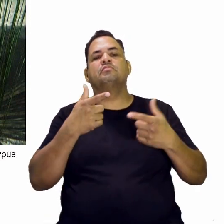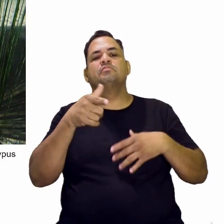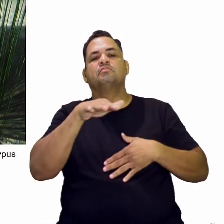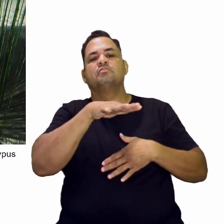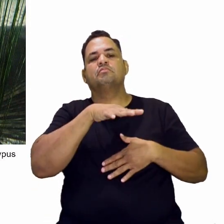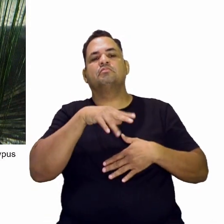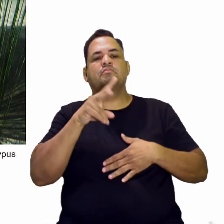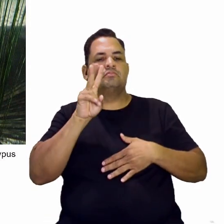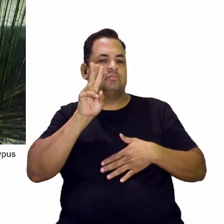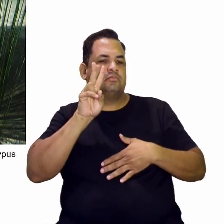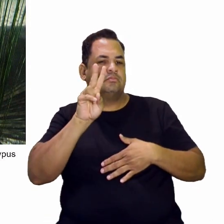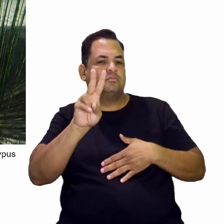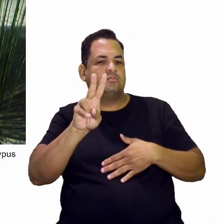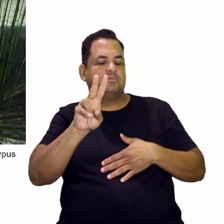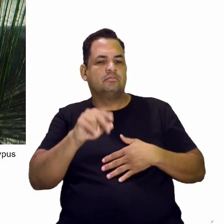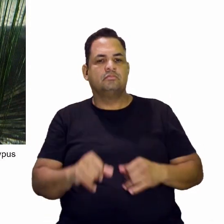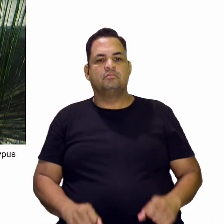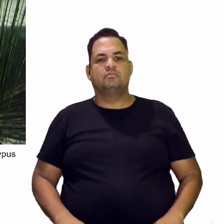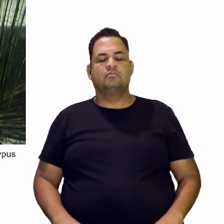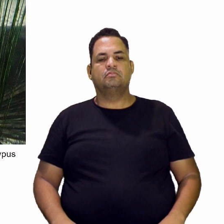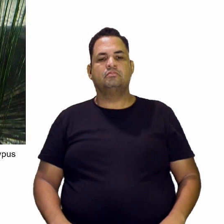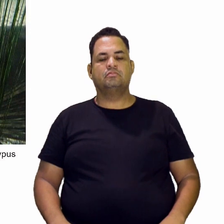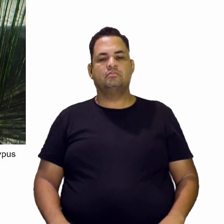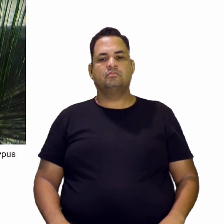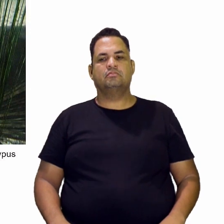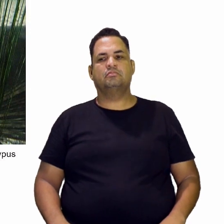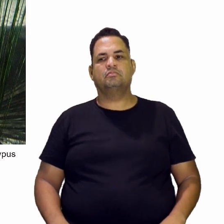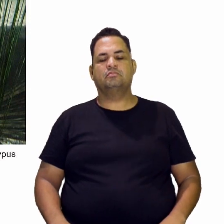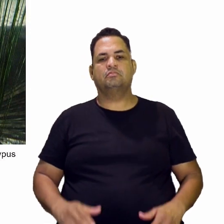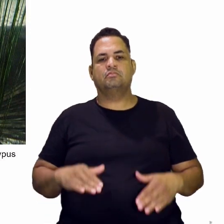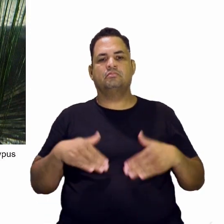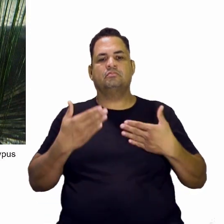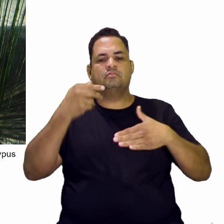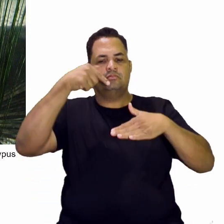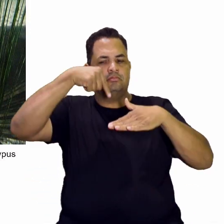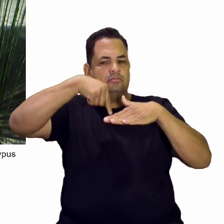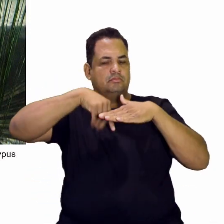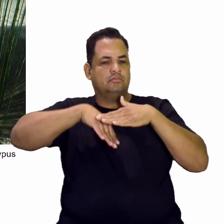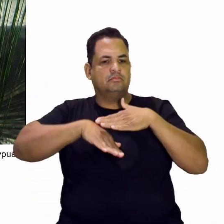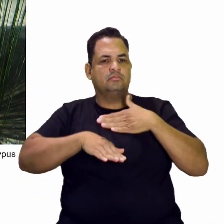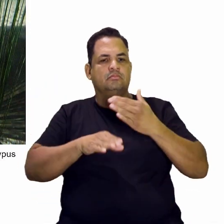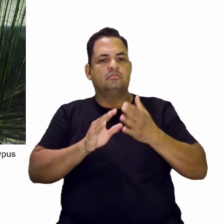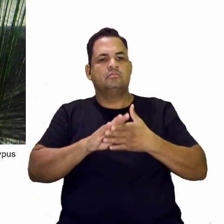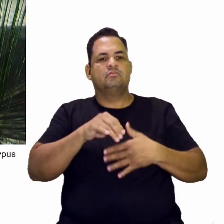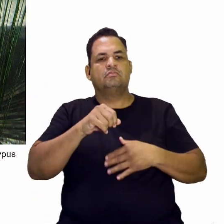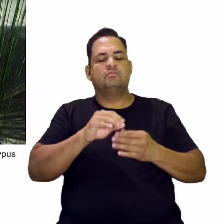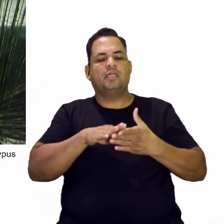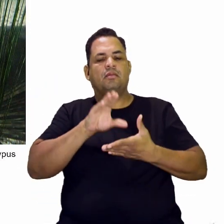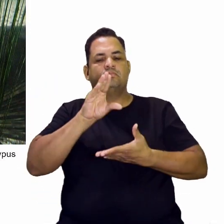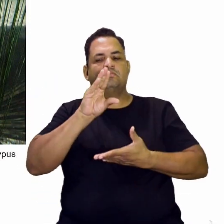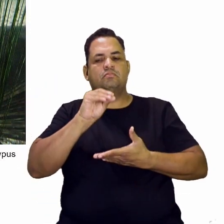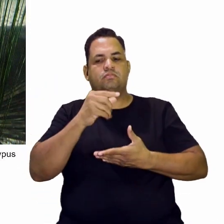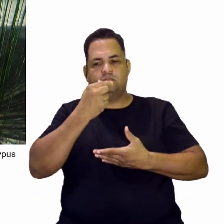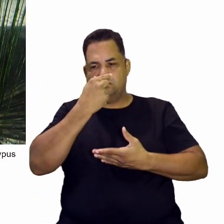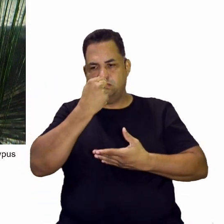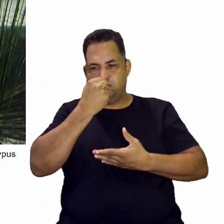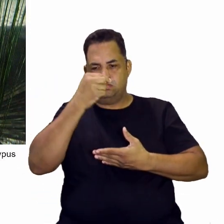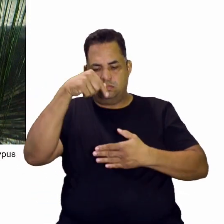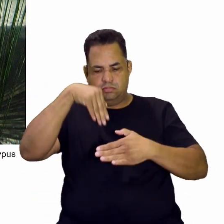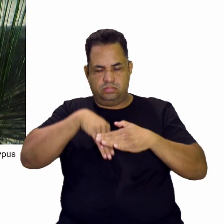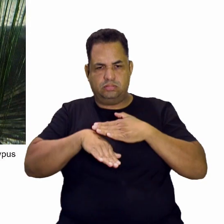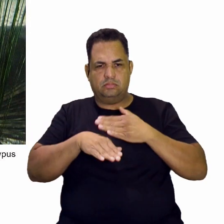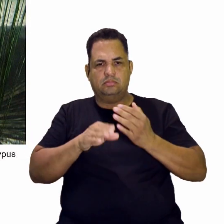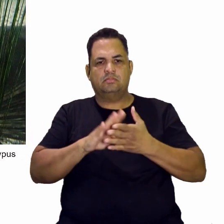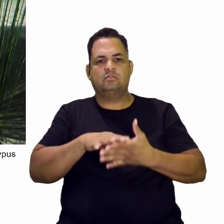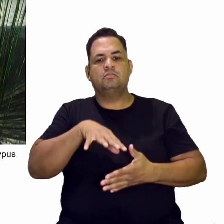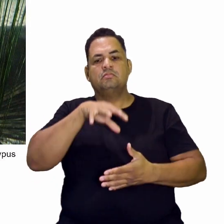somente observando, né? Quando ele mergulha, as narinas deles também tampam para eles poderem fazer aquele mergulho, mas